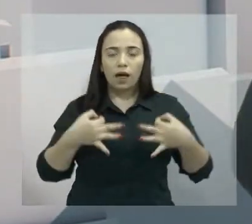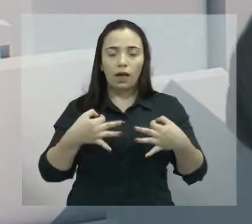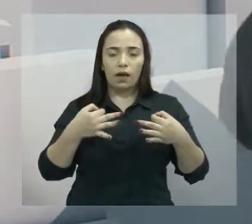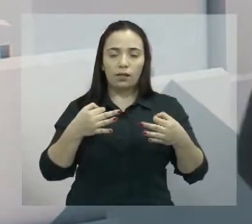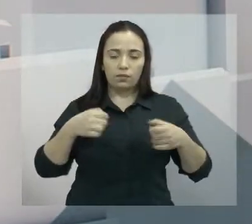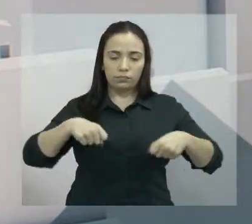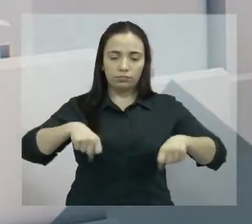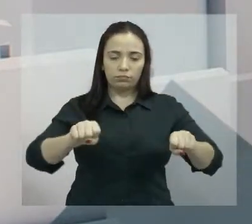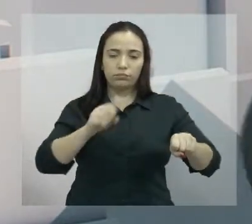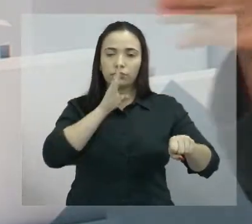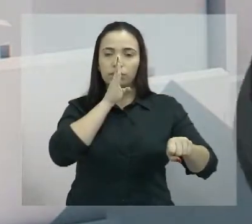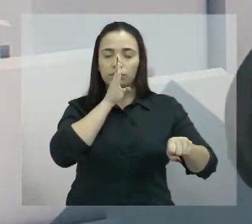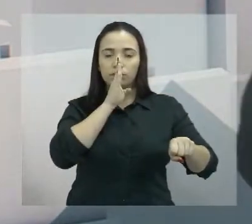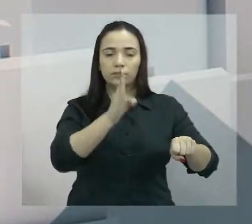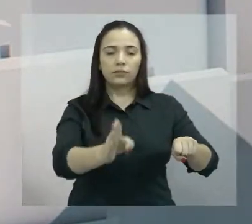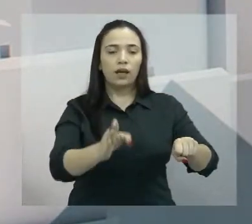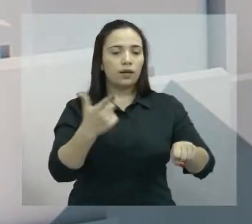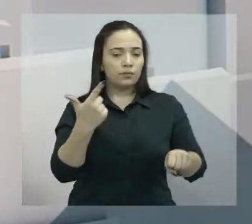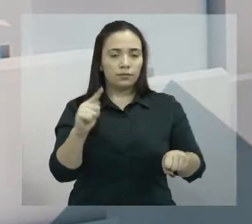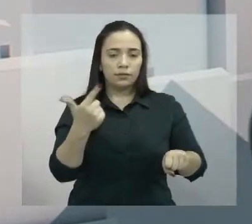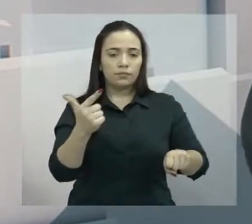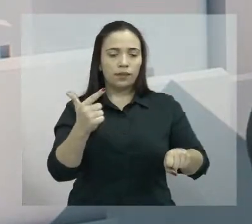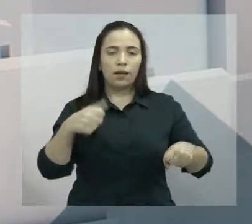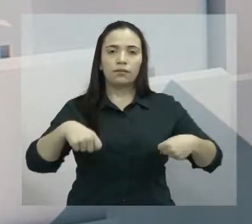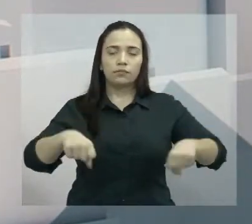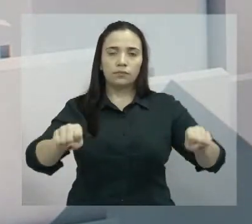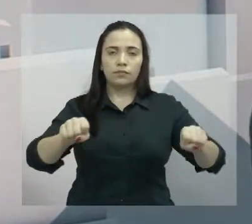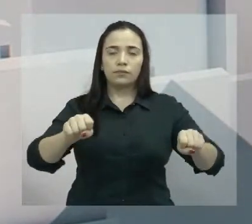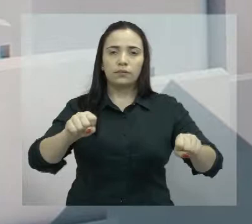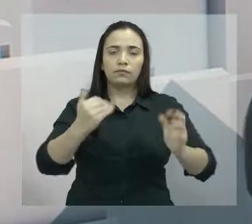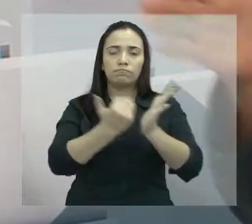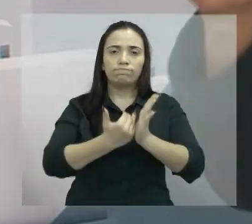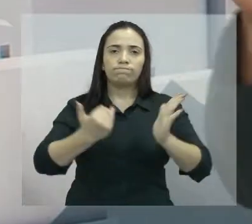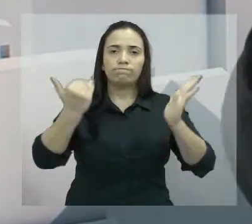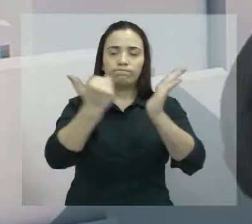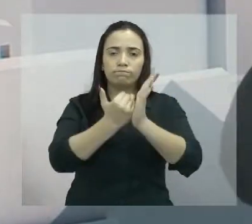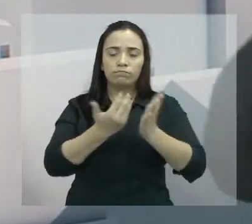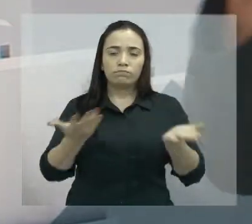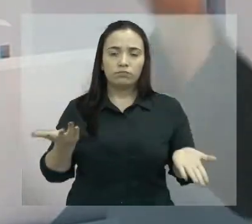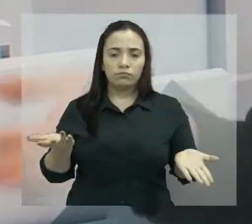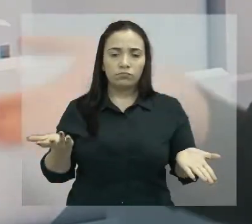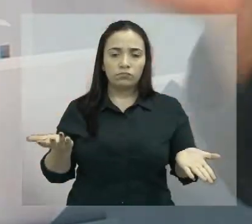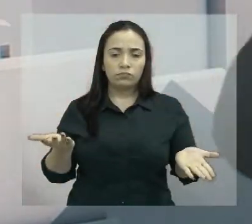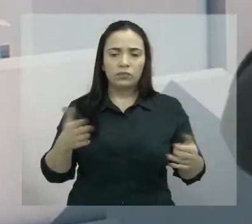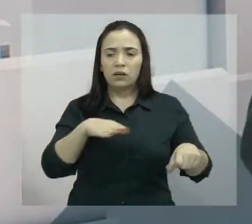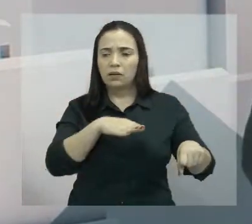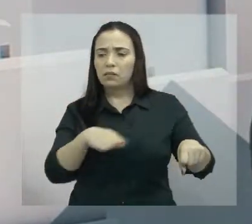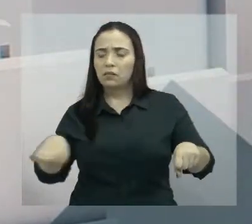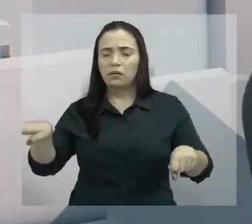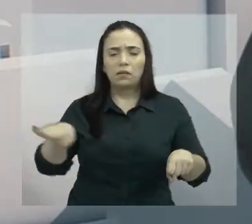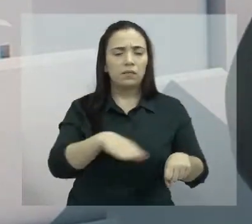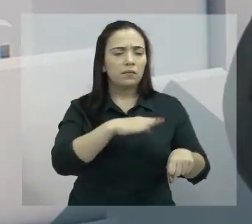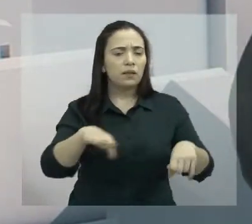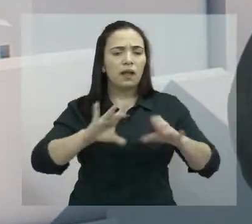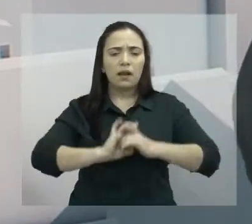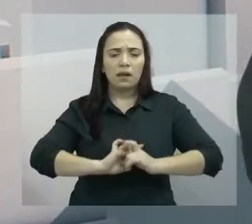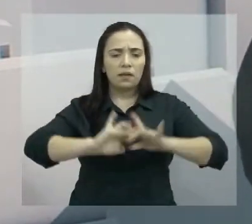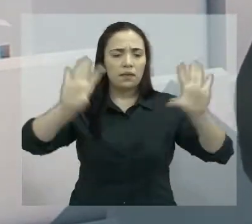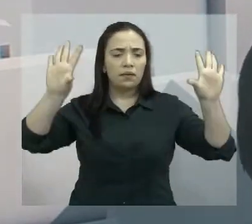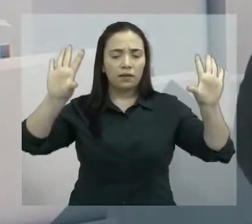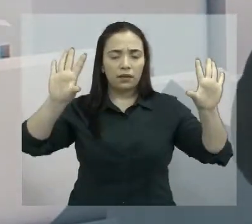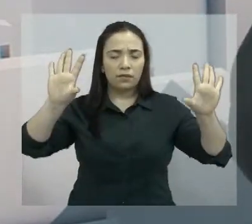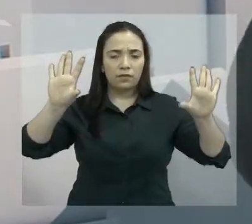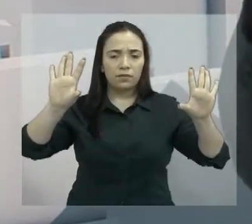faixa da pista, né, da via pública. Então ele ultrapassa pela direita, pela esquerda. Você